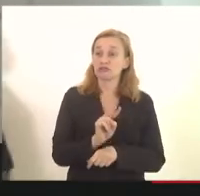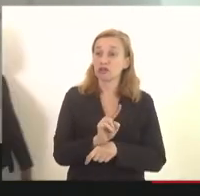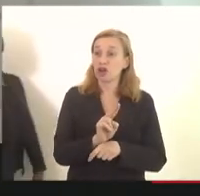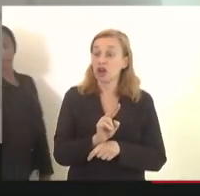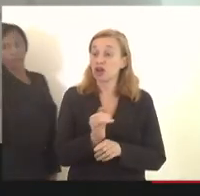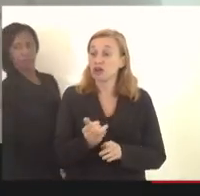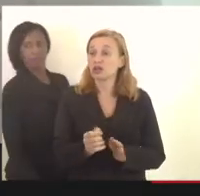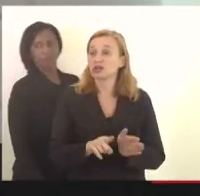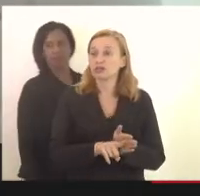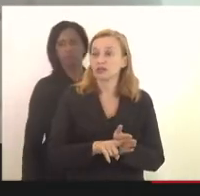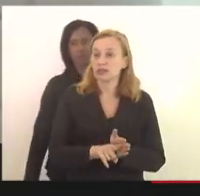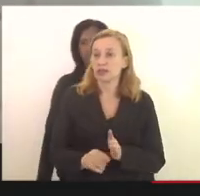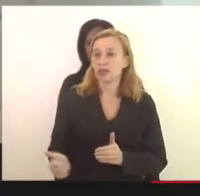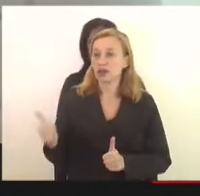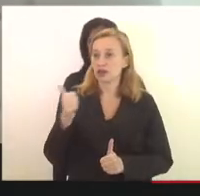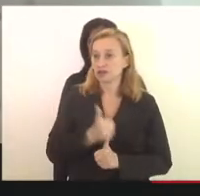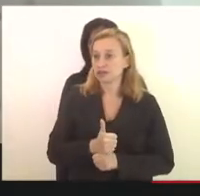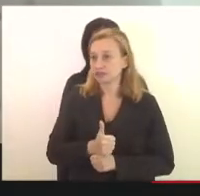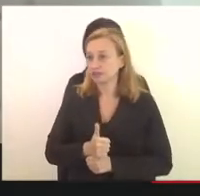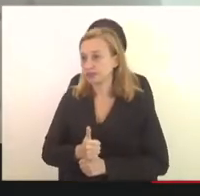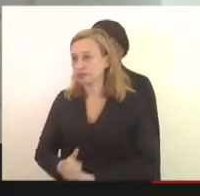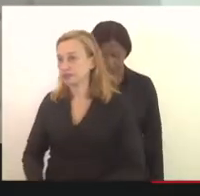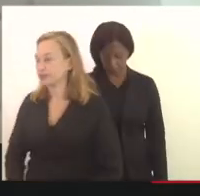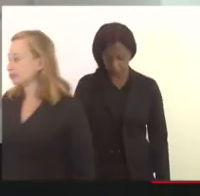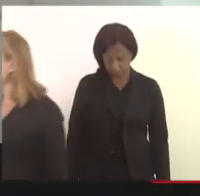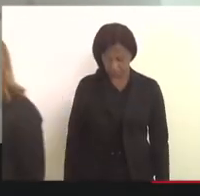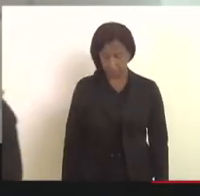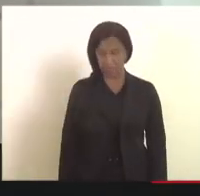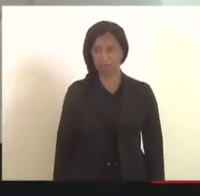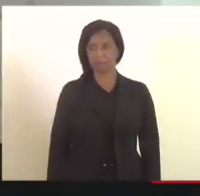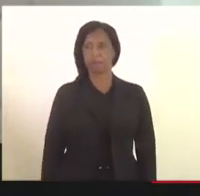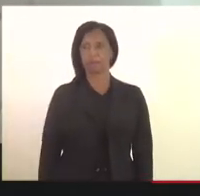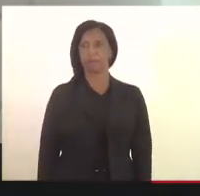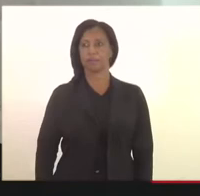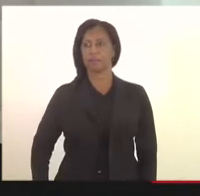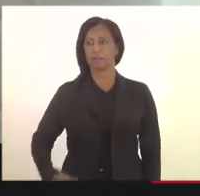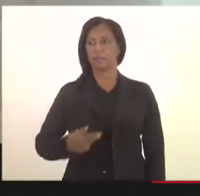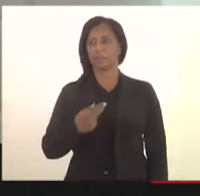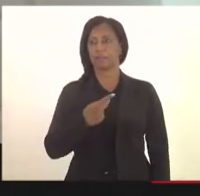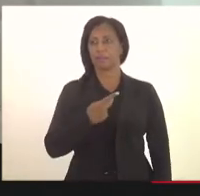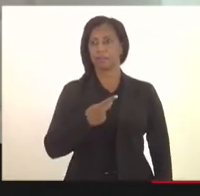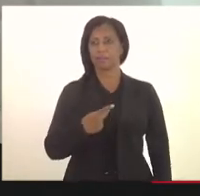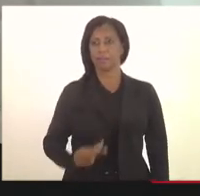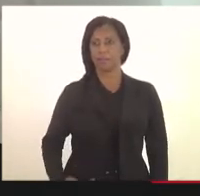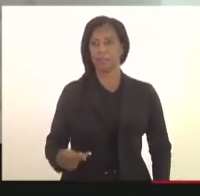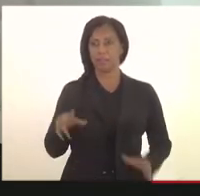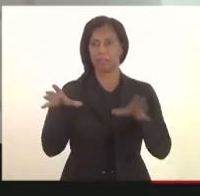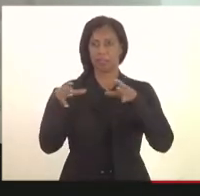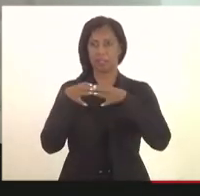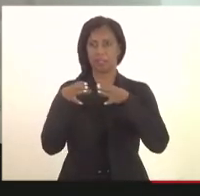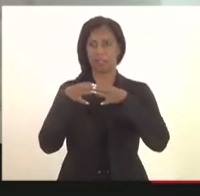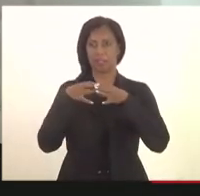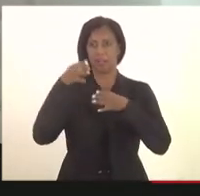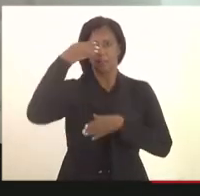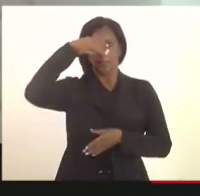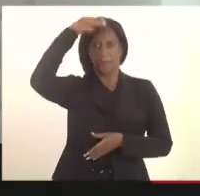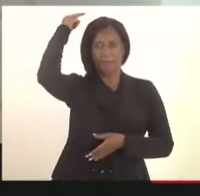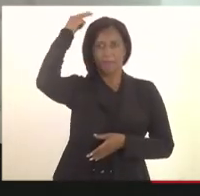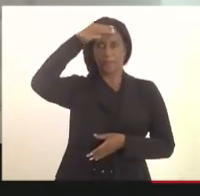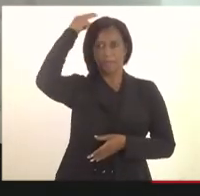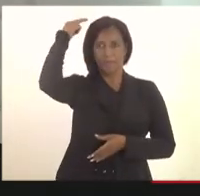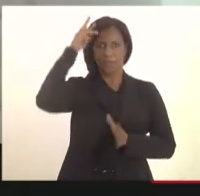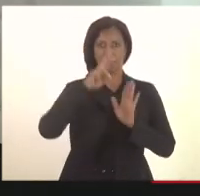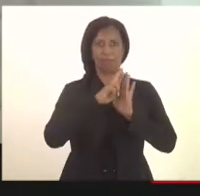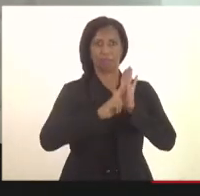de cumprimentá-lo, excelentíssimo deputado presidente dessa comissão, excelentíssimo deputado Márcio Pacheco, relator dos